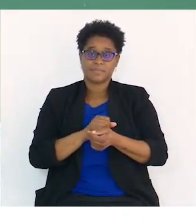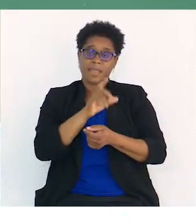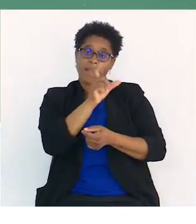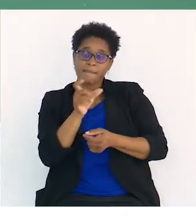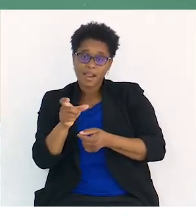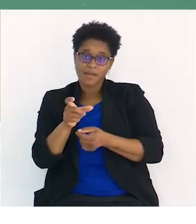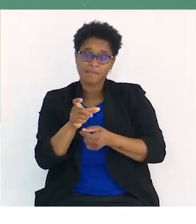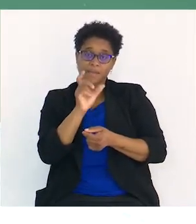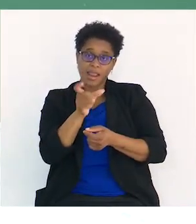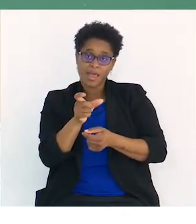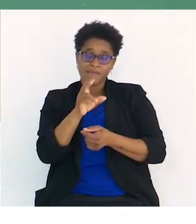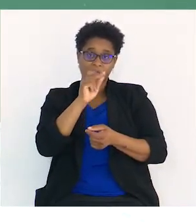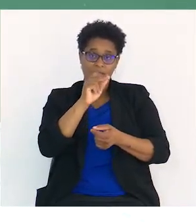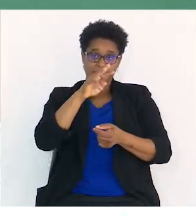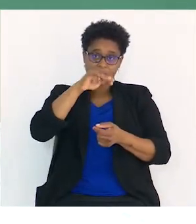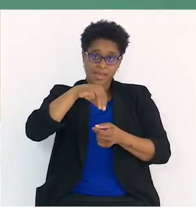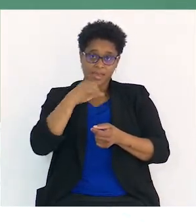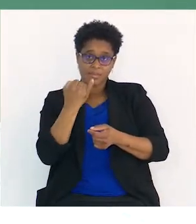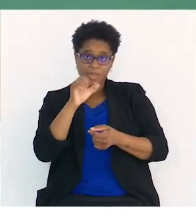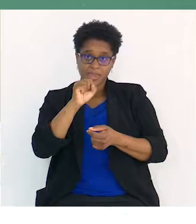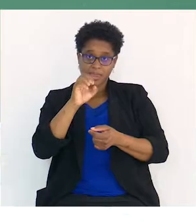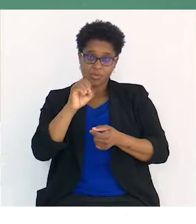a palavra amigo,